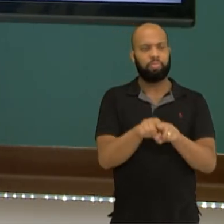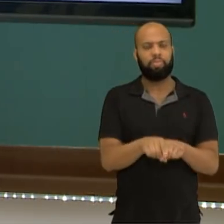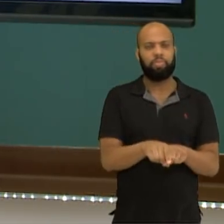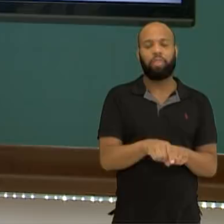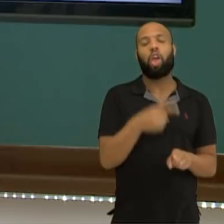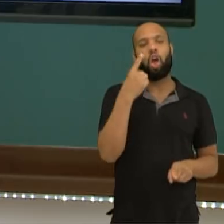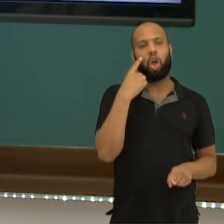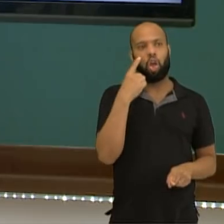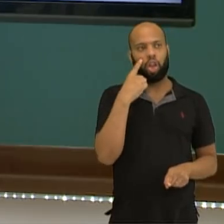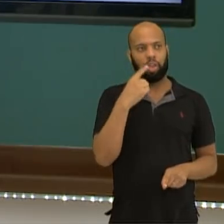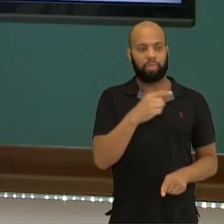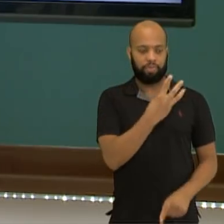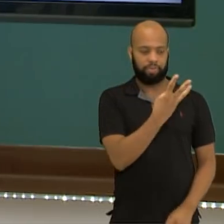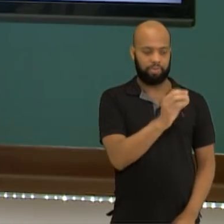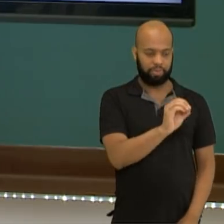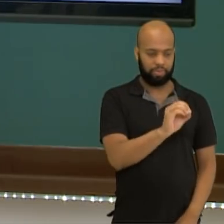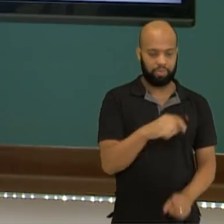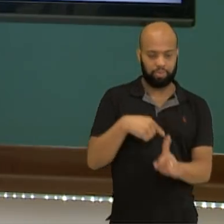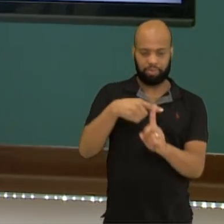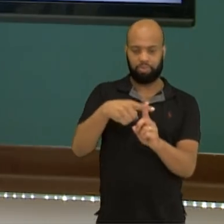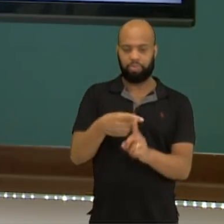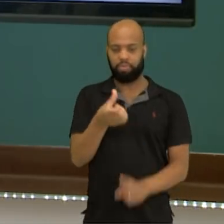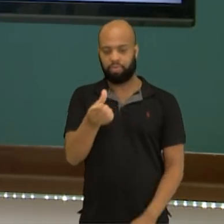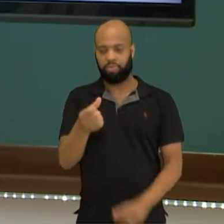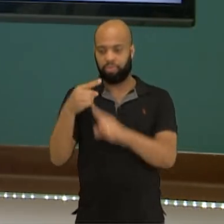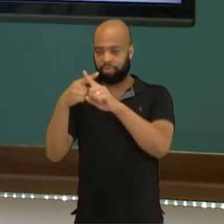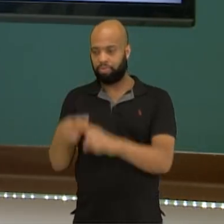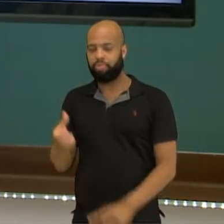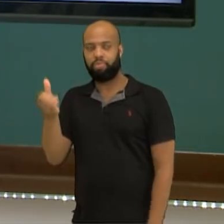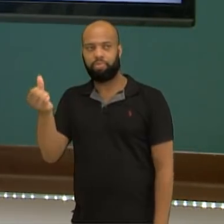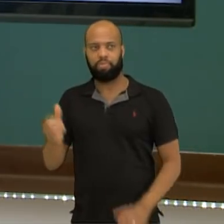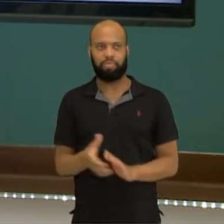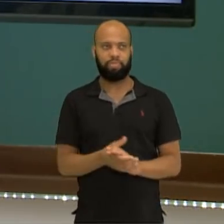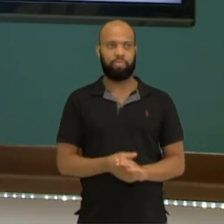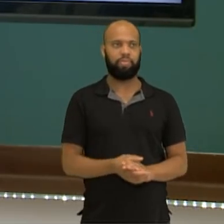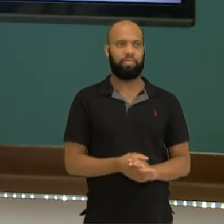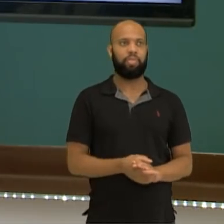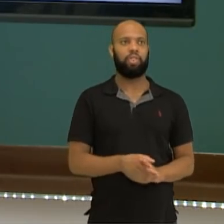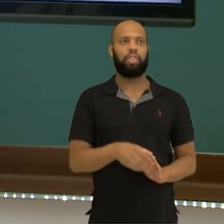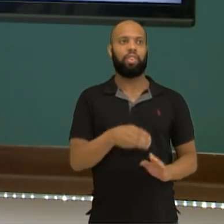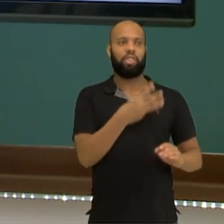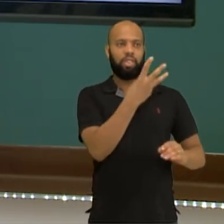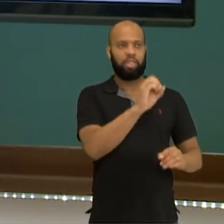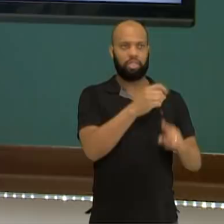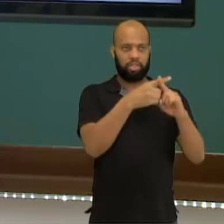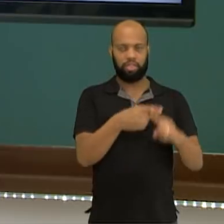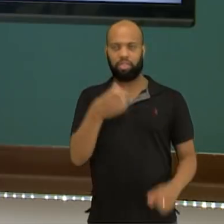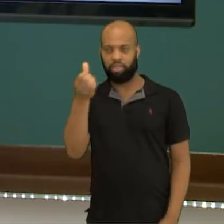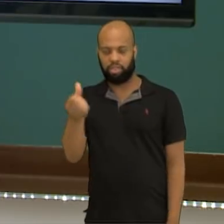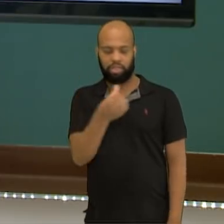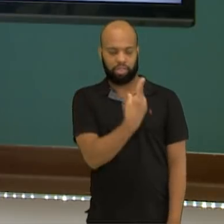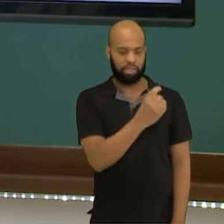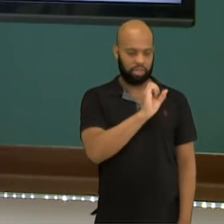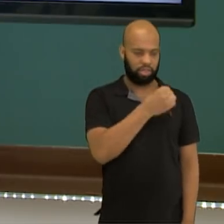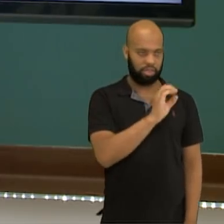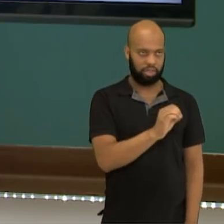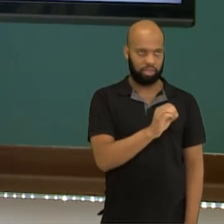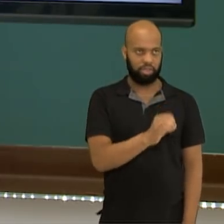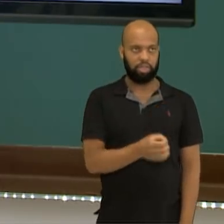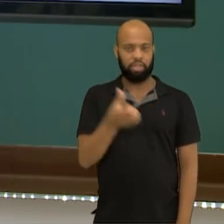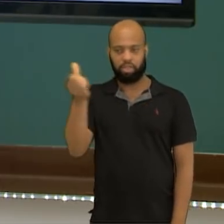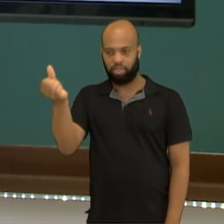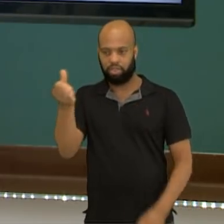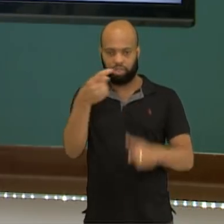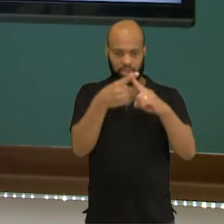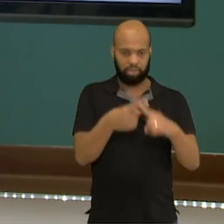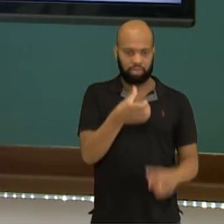6. Olha lá. 30 mais 6 vezes 6. 30 vezes 6, 180. 6 vezes 6,